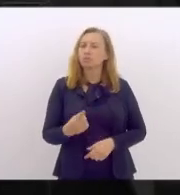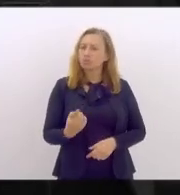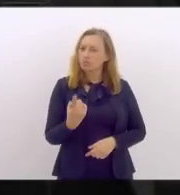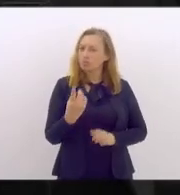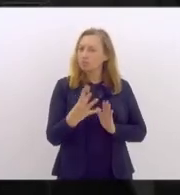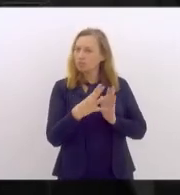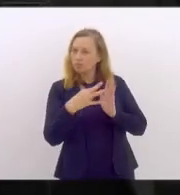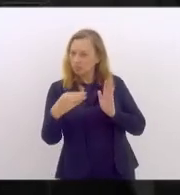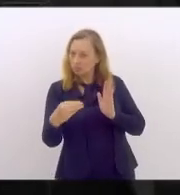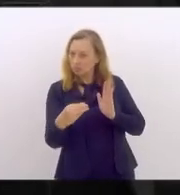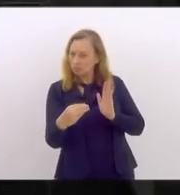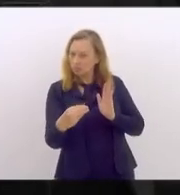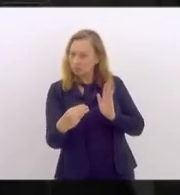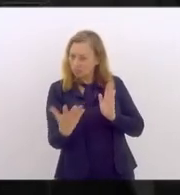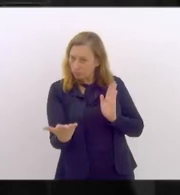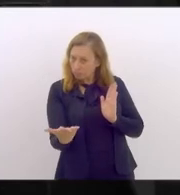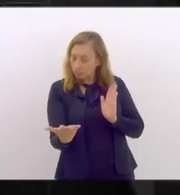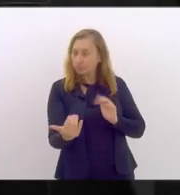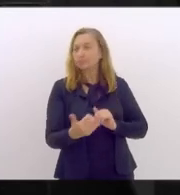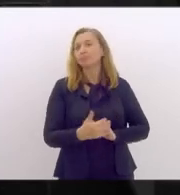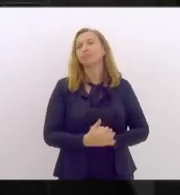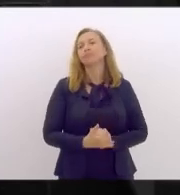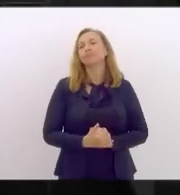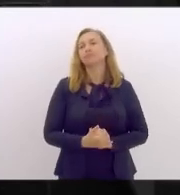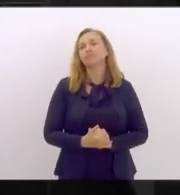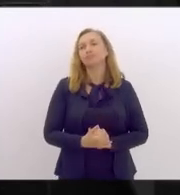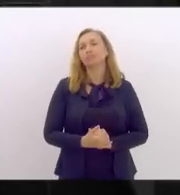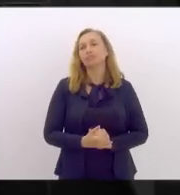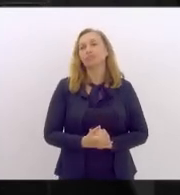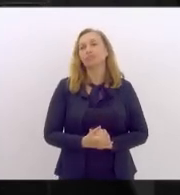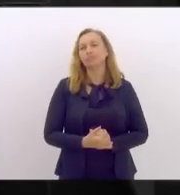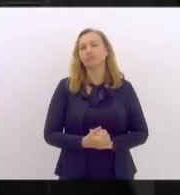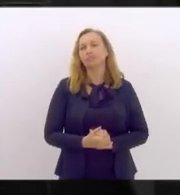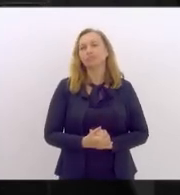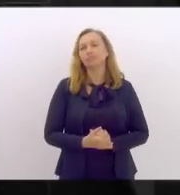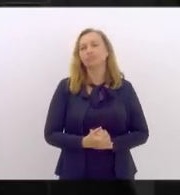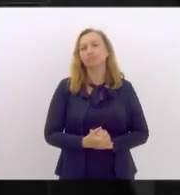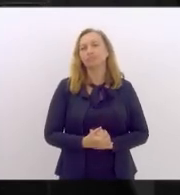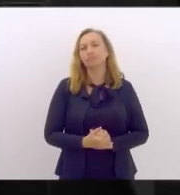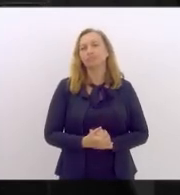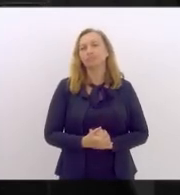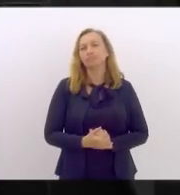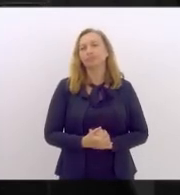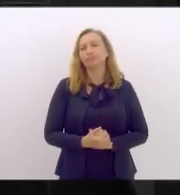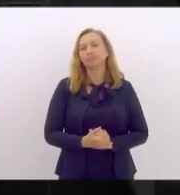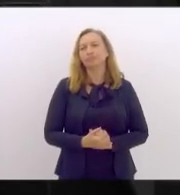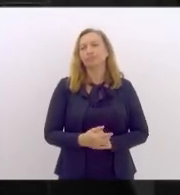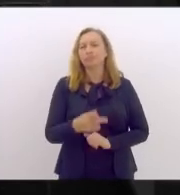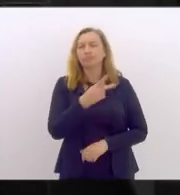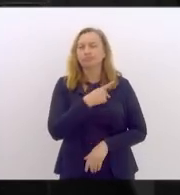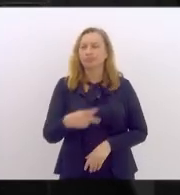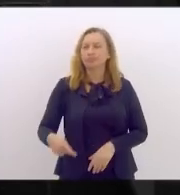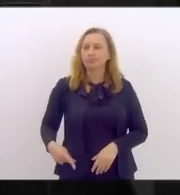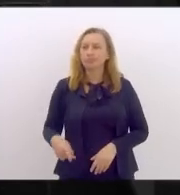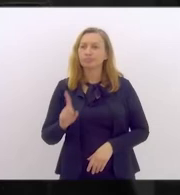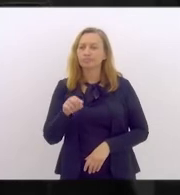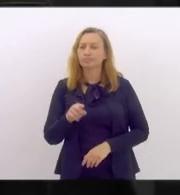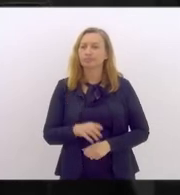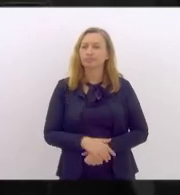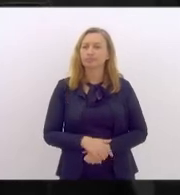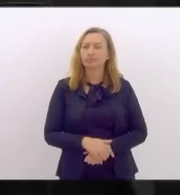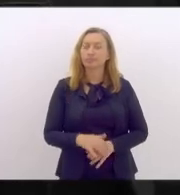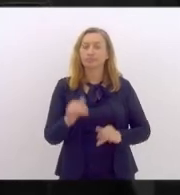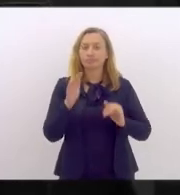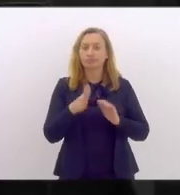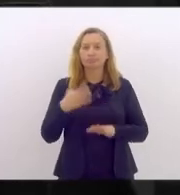exemplo que emana da autoridade máxima constituída no Brasil e esse exemplo passa a seguinte